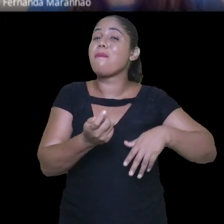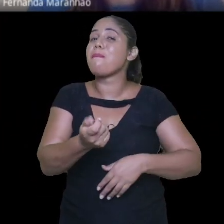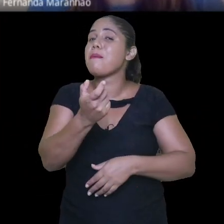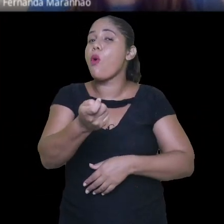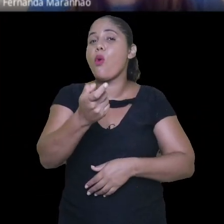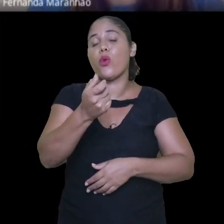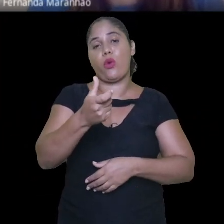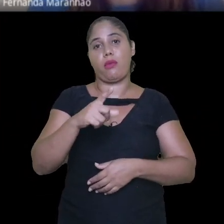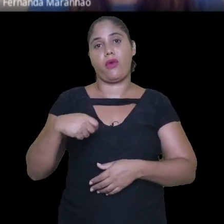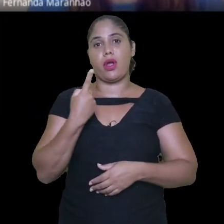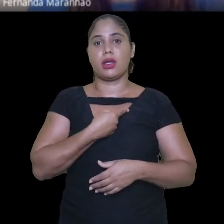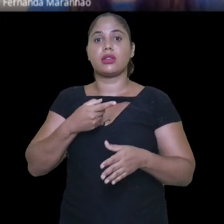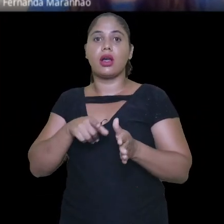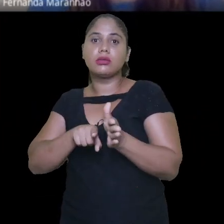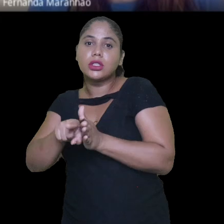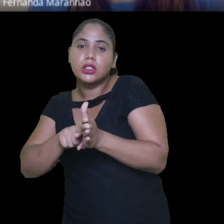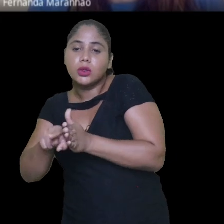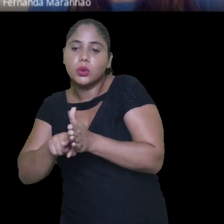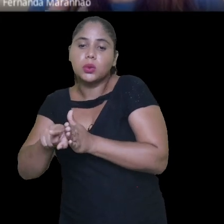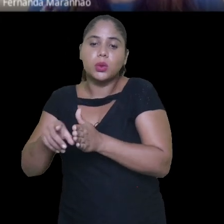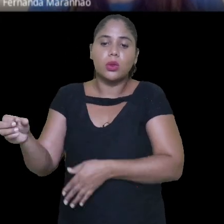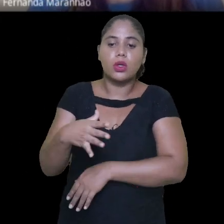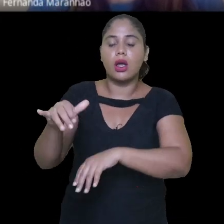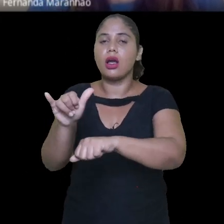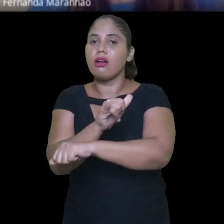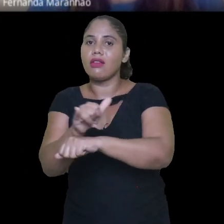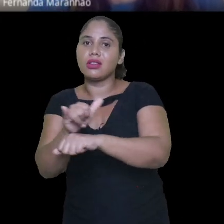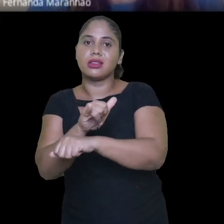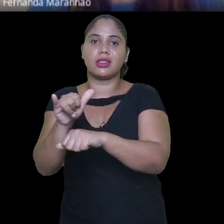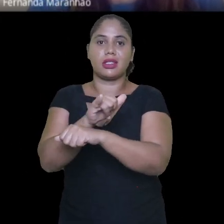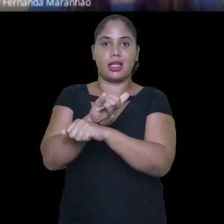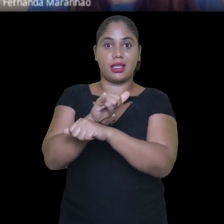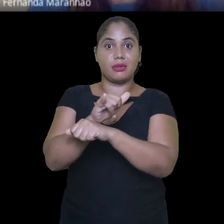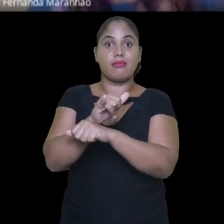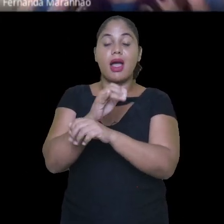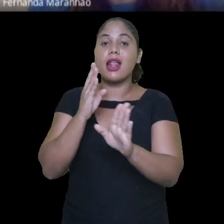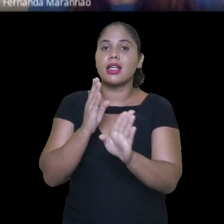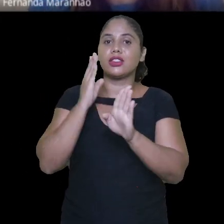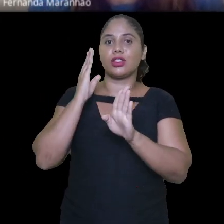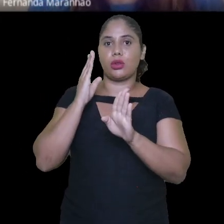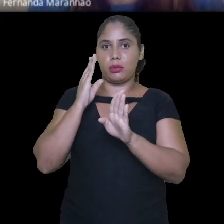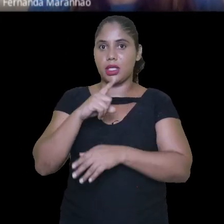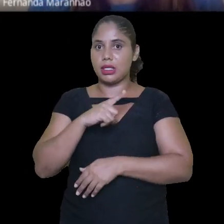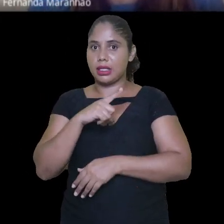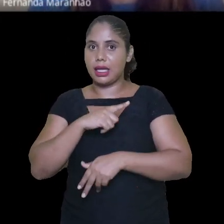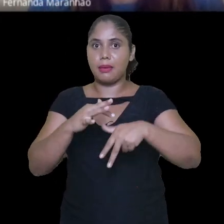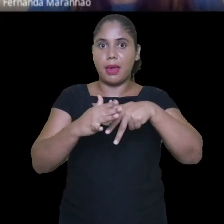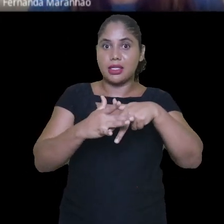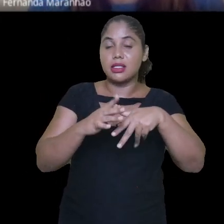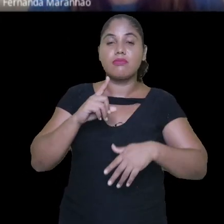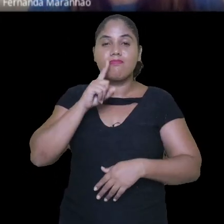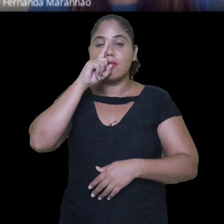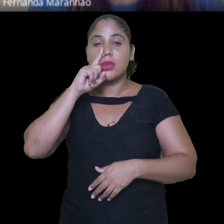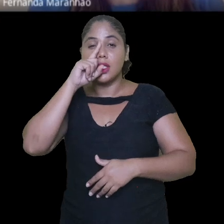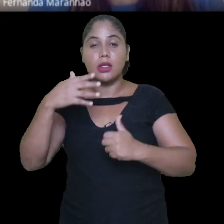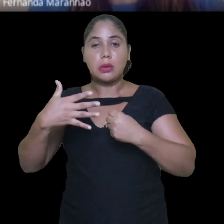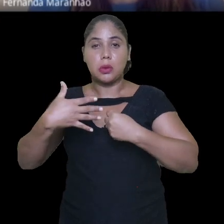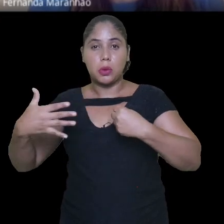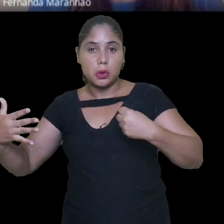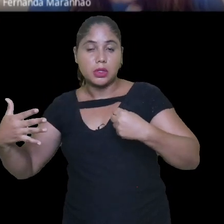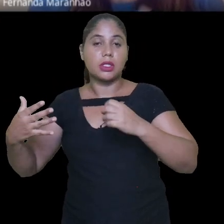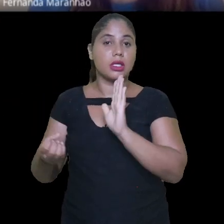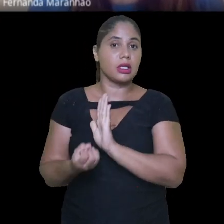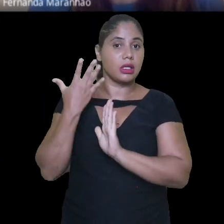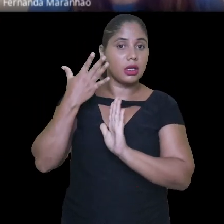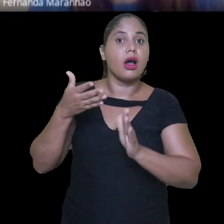de desenvolver essa síndrome. Então, chegamos ao que hoje já é feito, que é a medida ultrassonográfica do colo uterino,